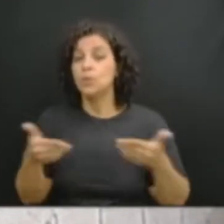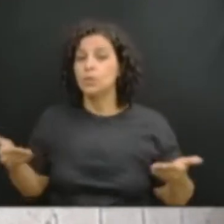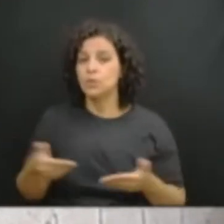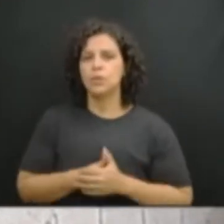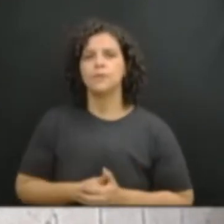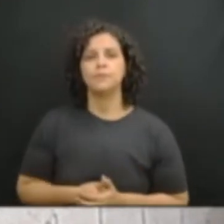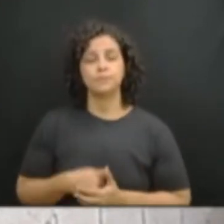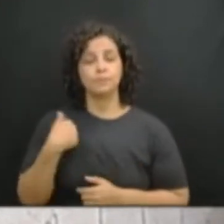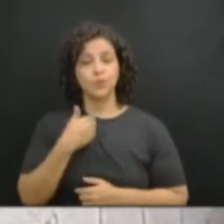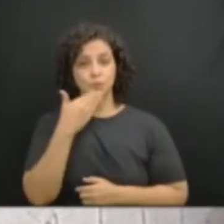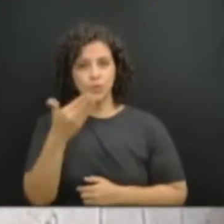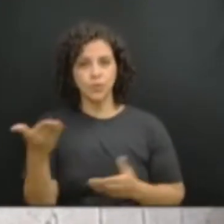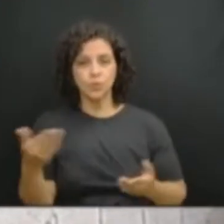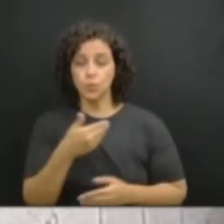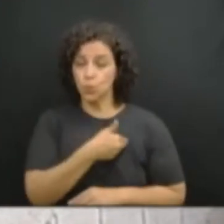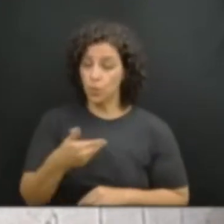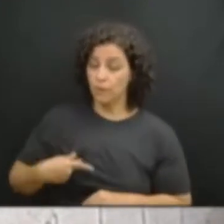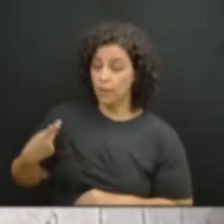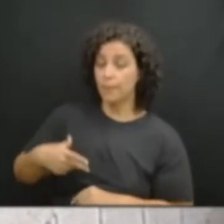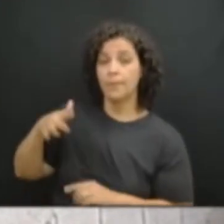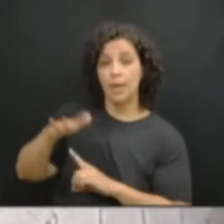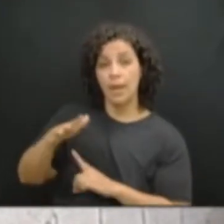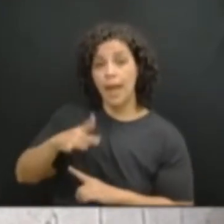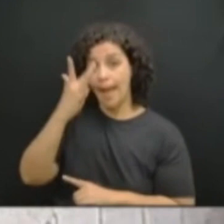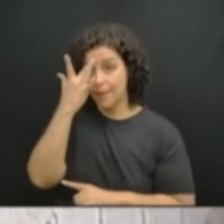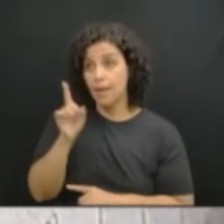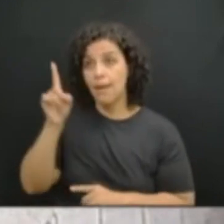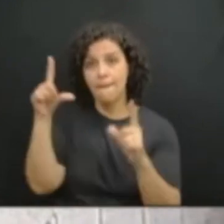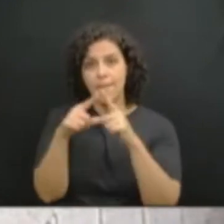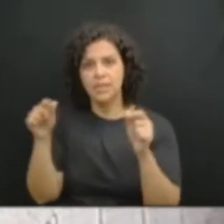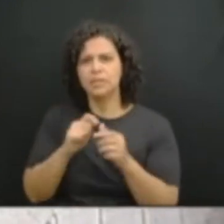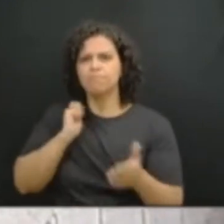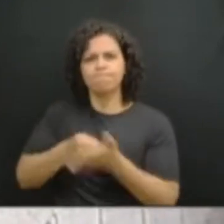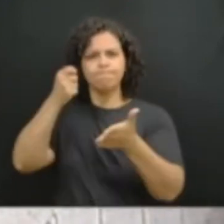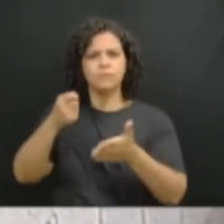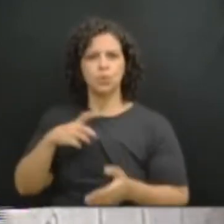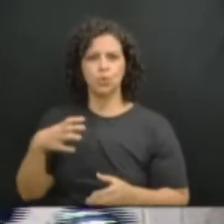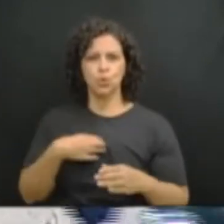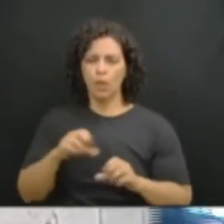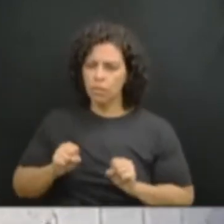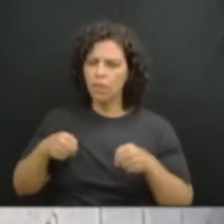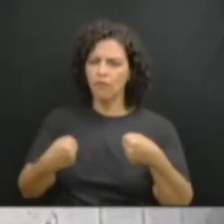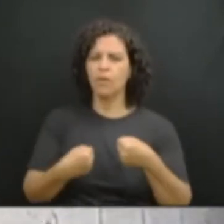nós estamos pedindo para o governo do estado que amanhã seja firme e